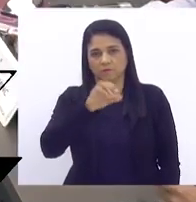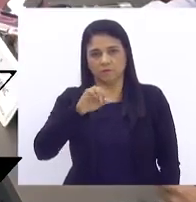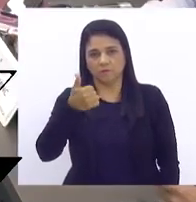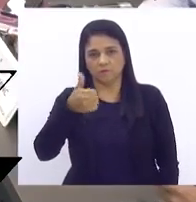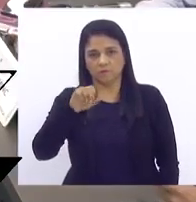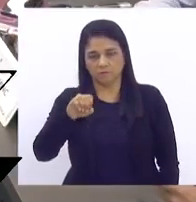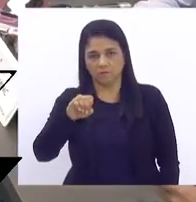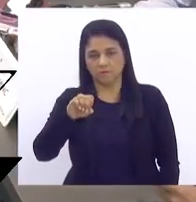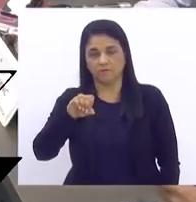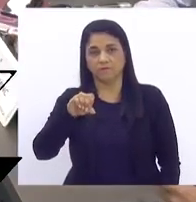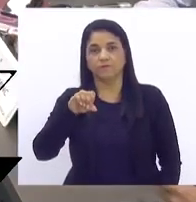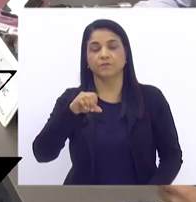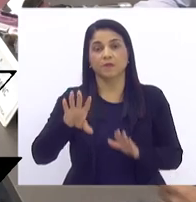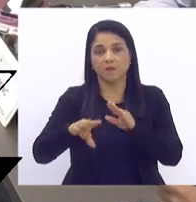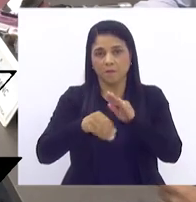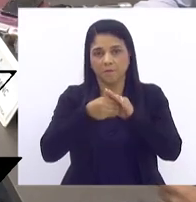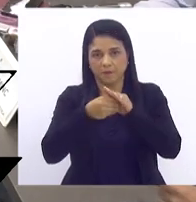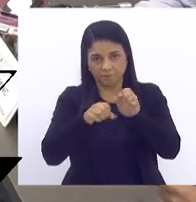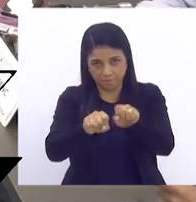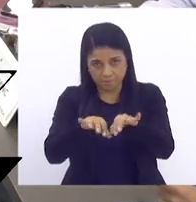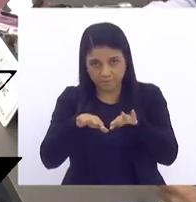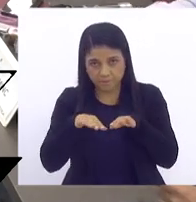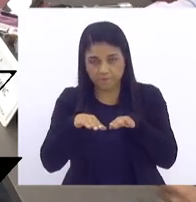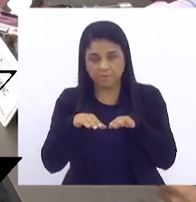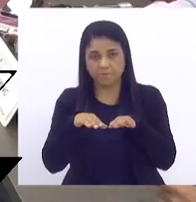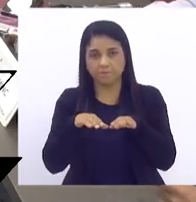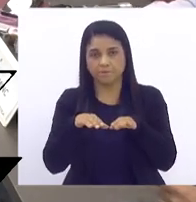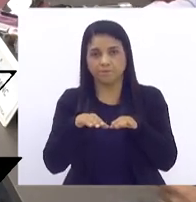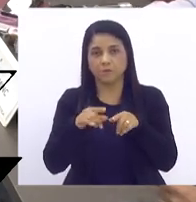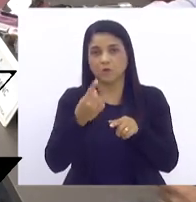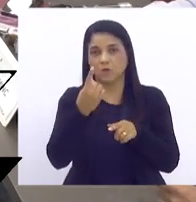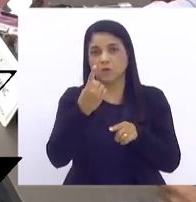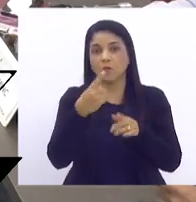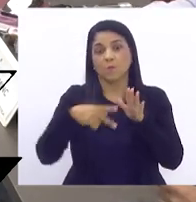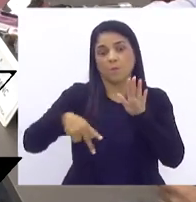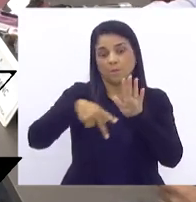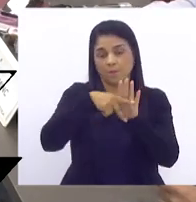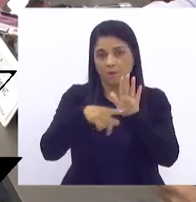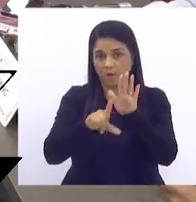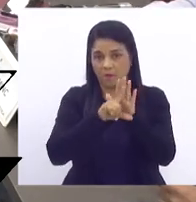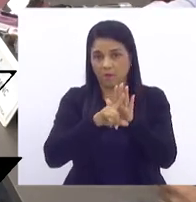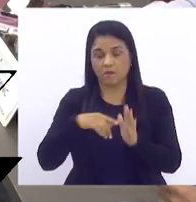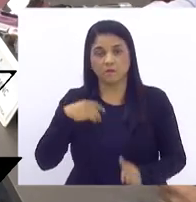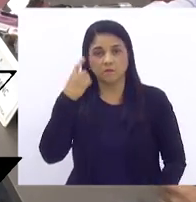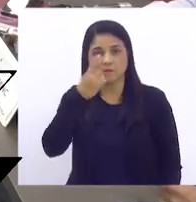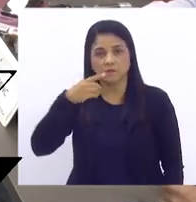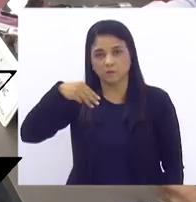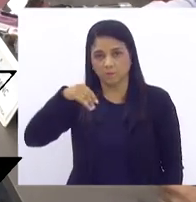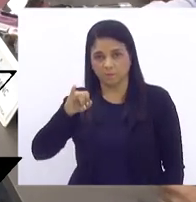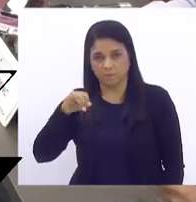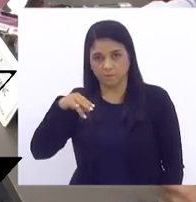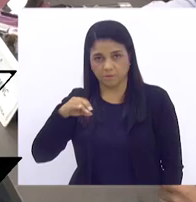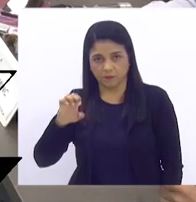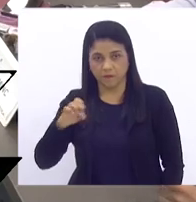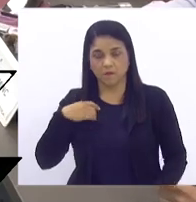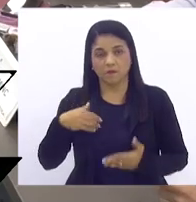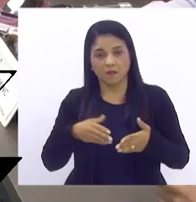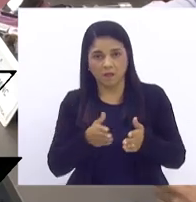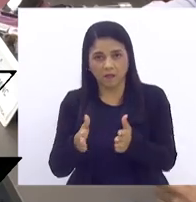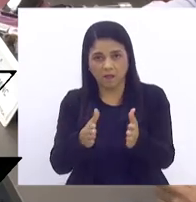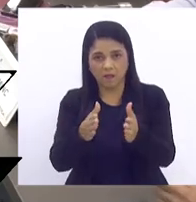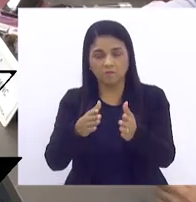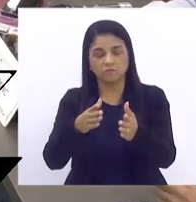684/19, que são as emendas de plenário de um PL de autoria do deputado Carlos Mink, que dispõe sobre os rios de